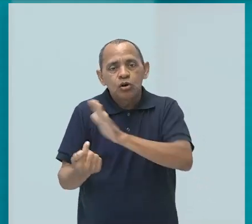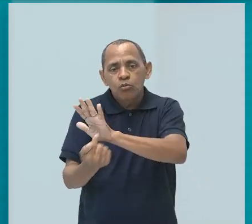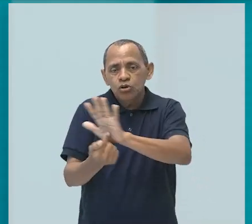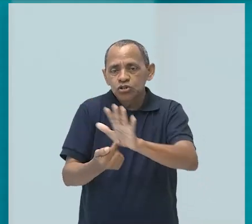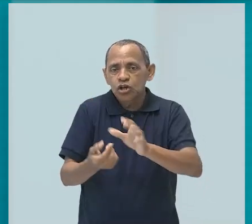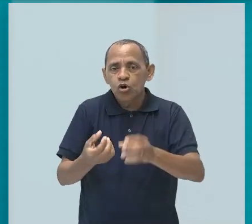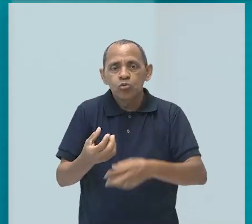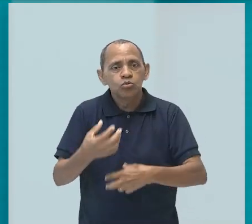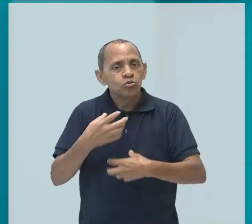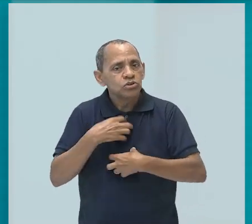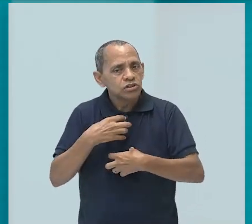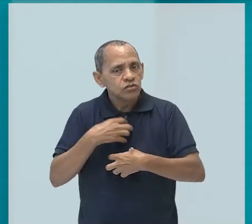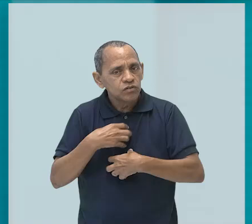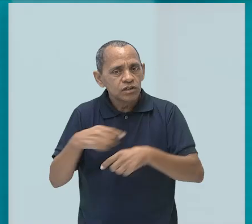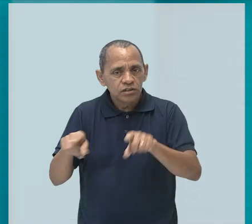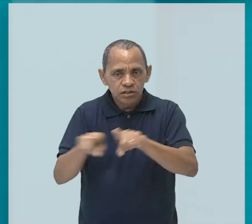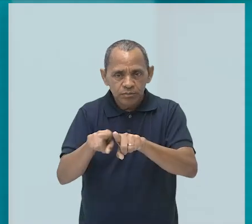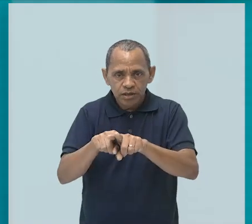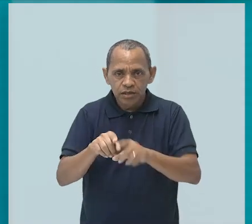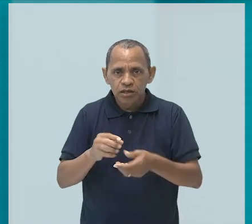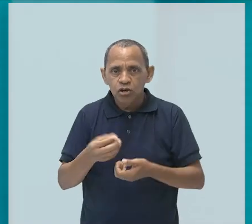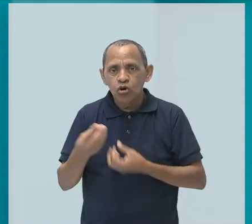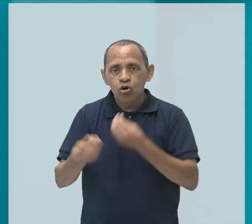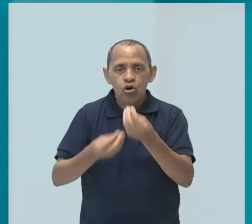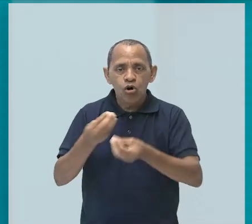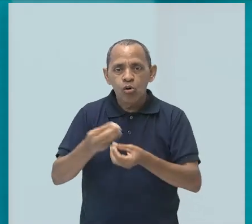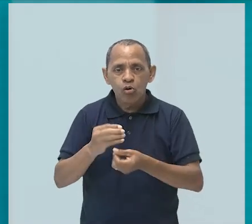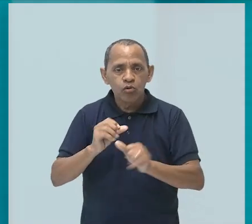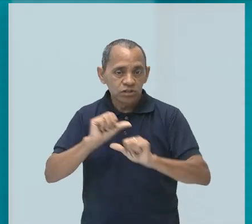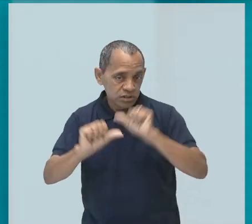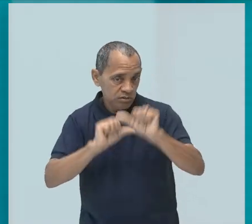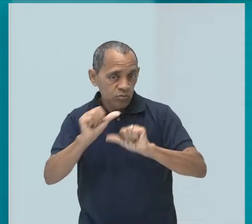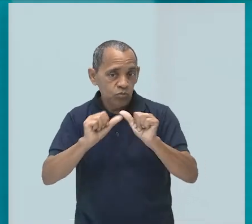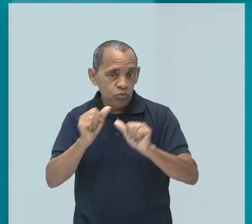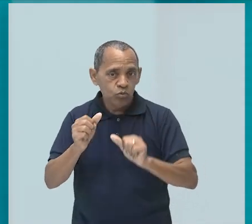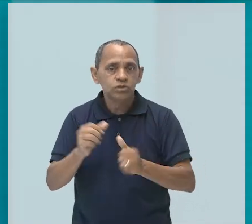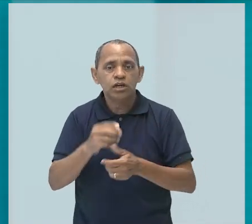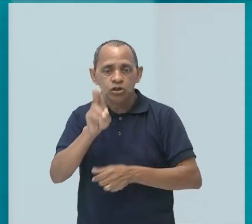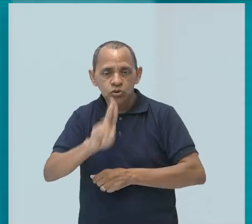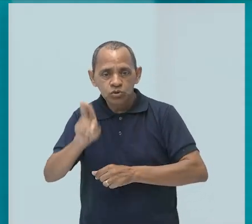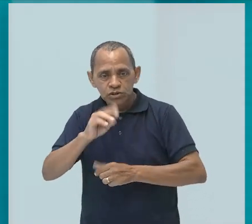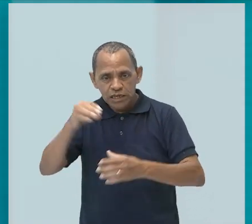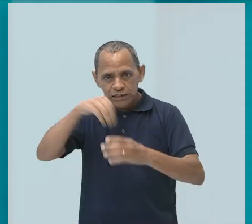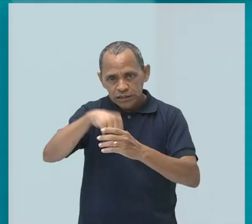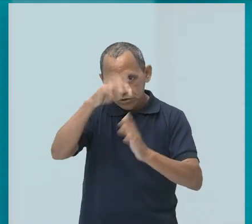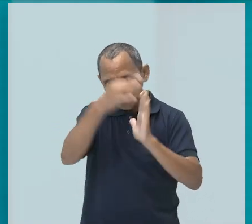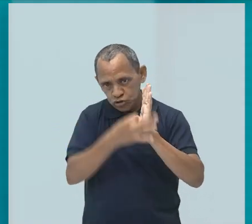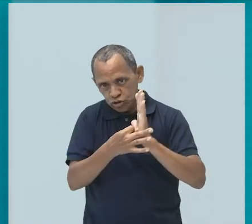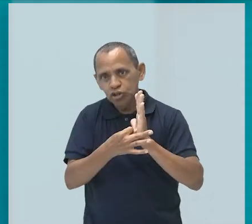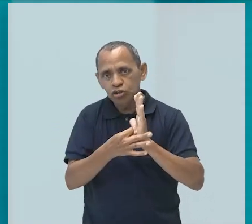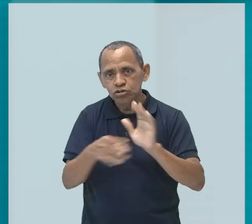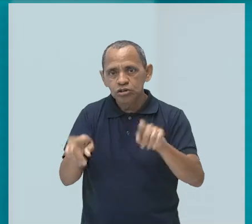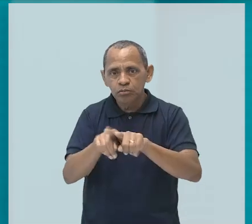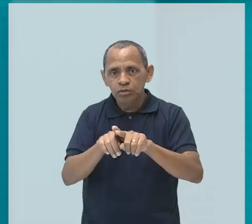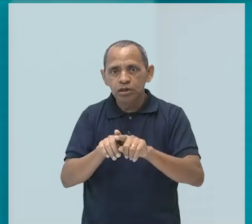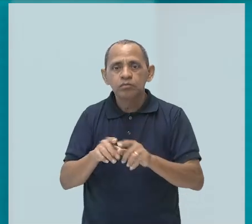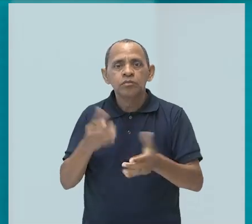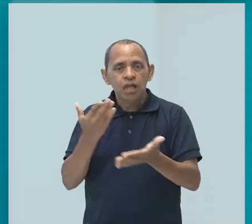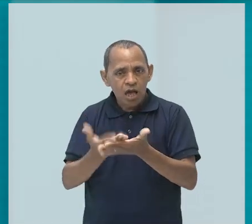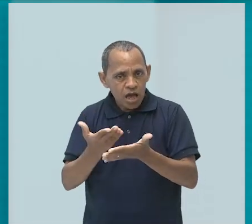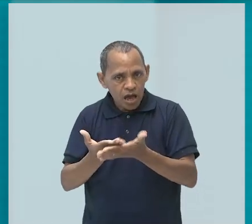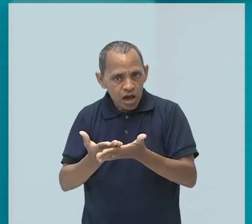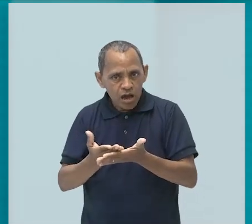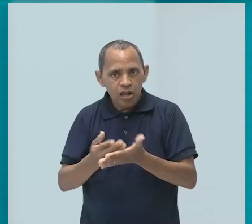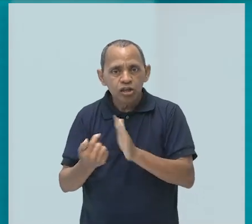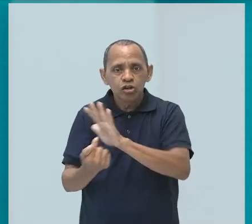que você vai extrair os sentidos que eles podem promover e aplicá-los nas suas produções textuais, ok? Essa foi nossa